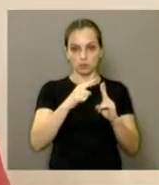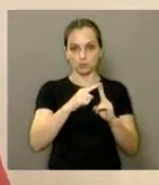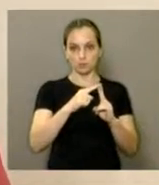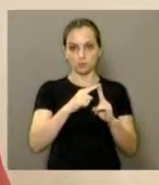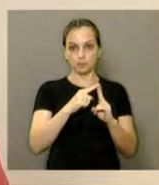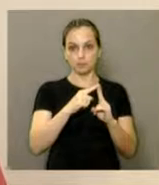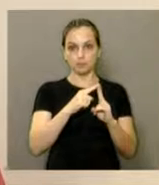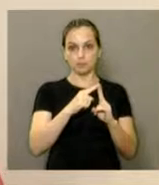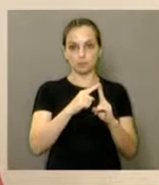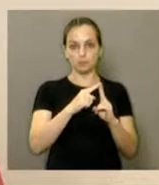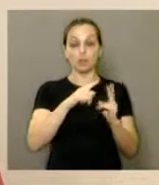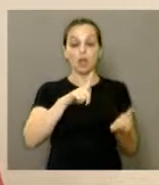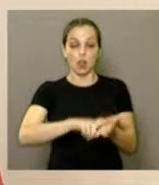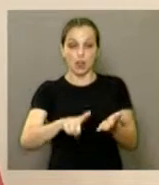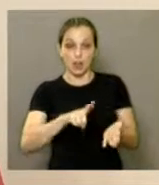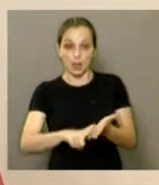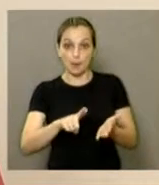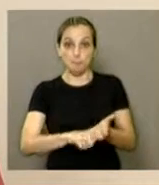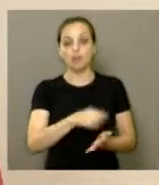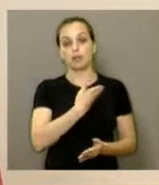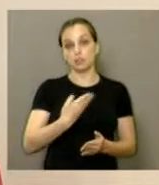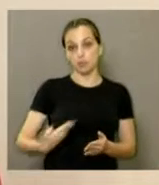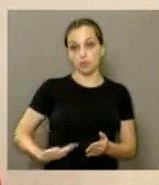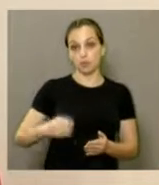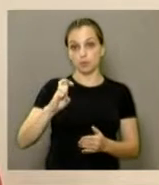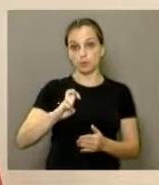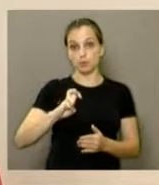pública, limpeza pública, que era os